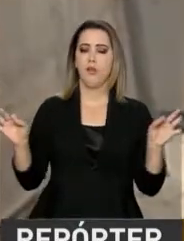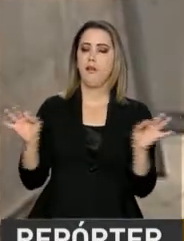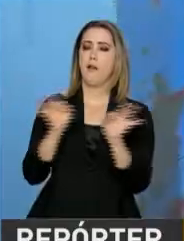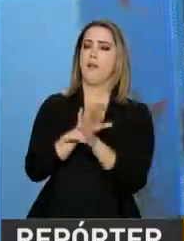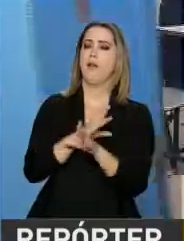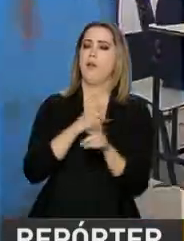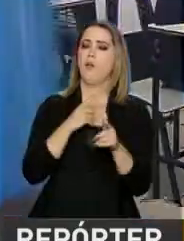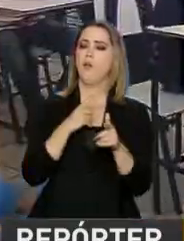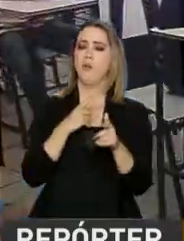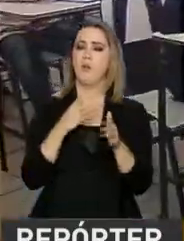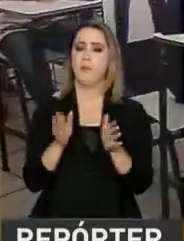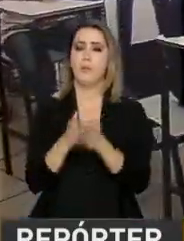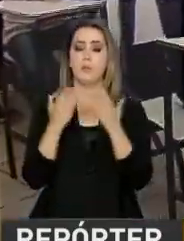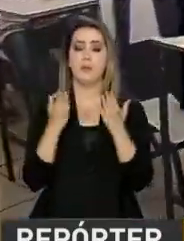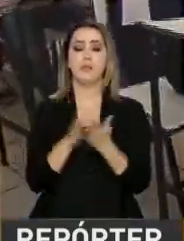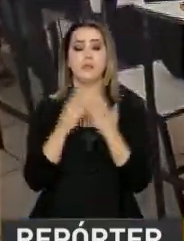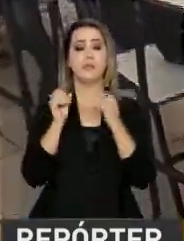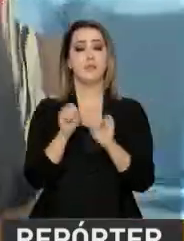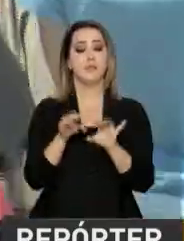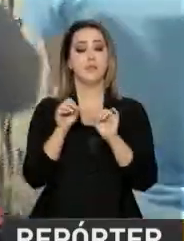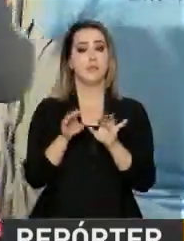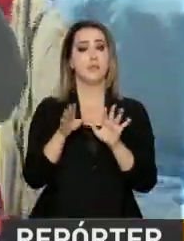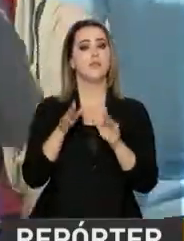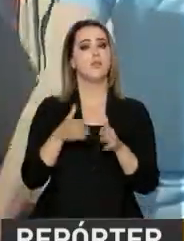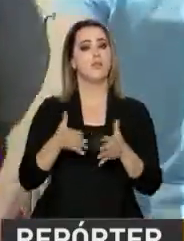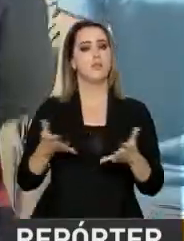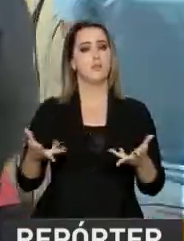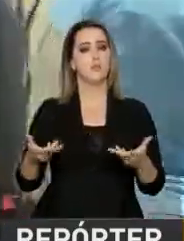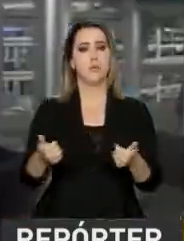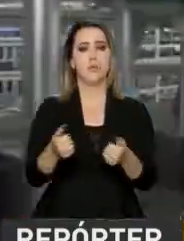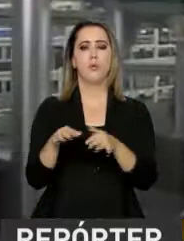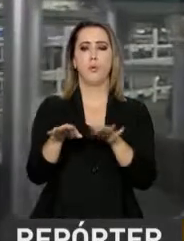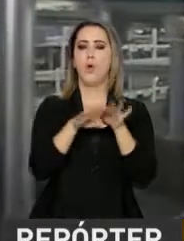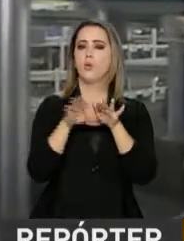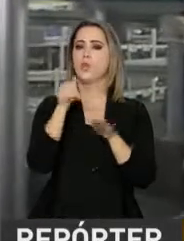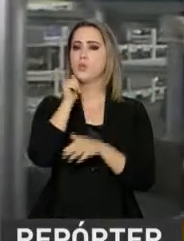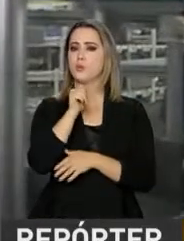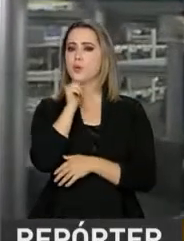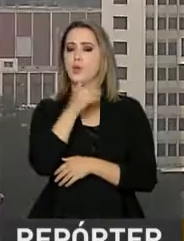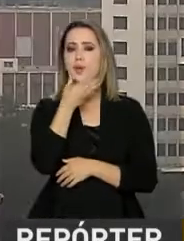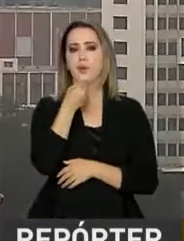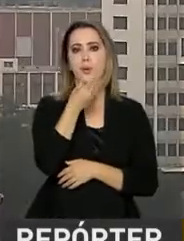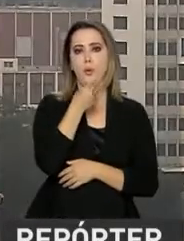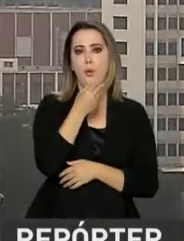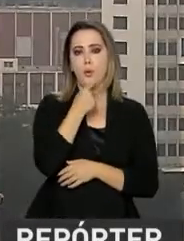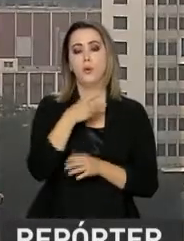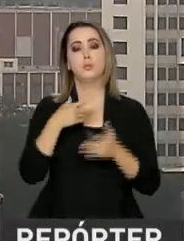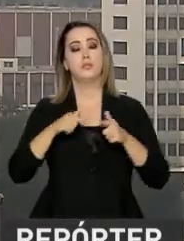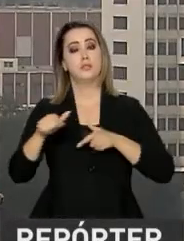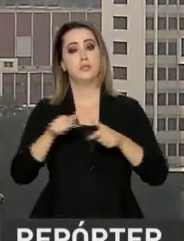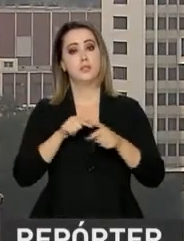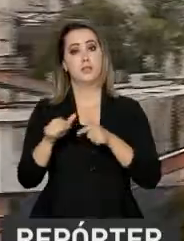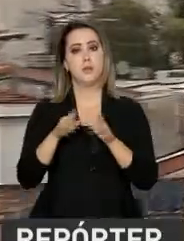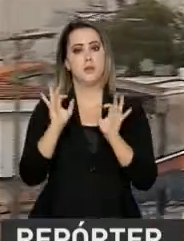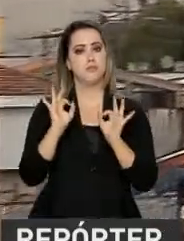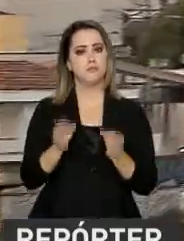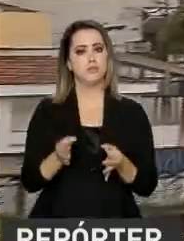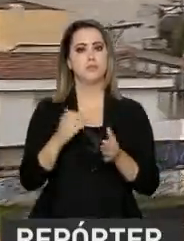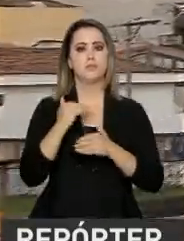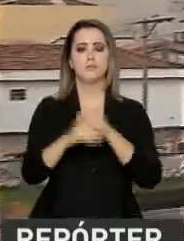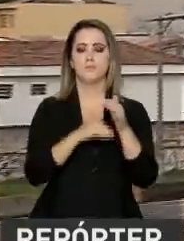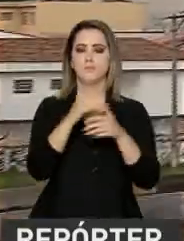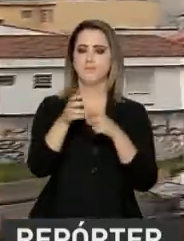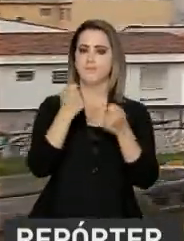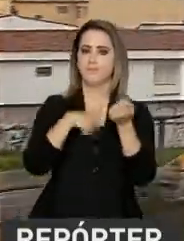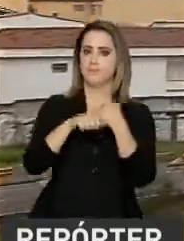educação de qualidade igualdade de gênero emprego digno e crescimento econômico esses são